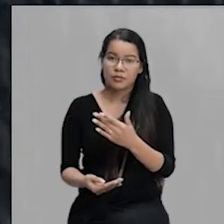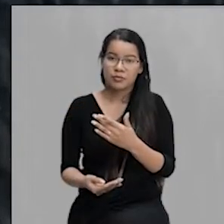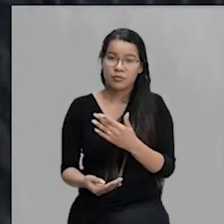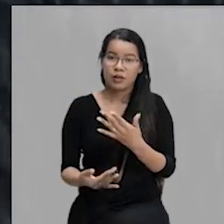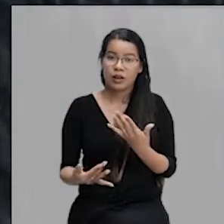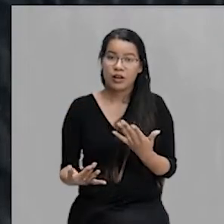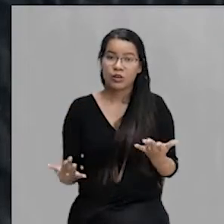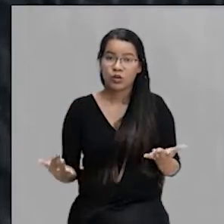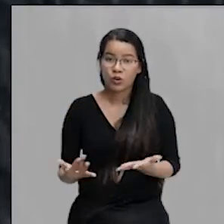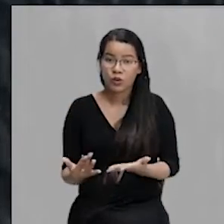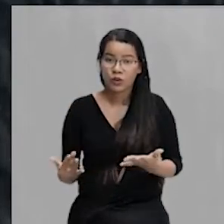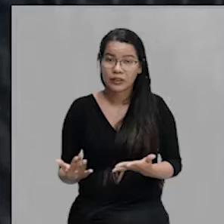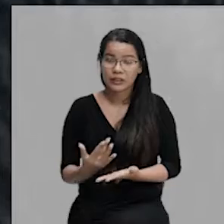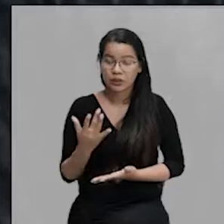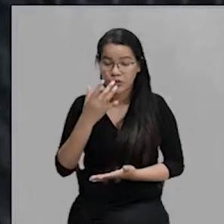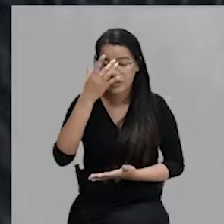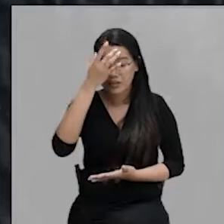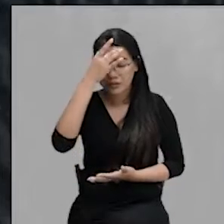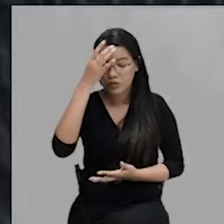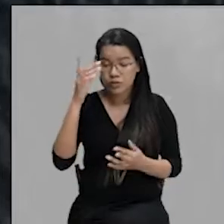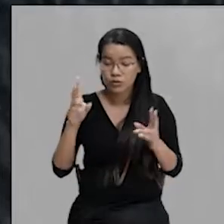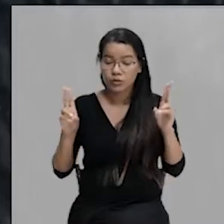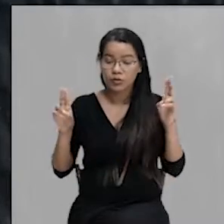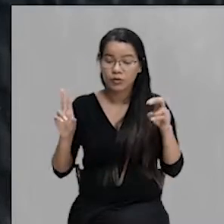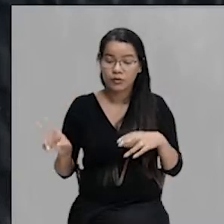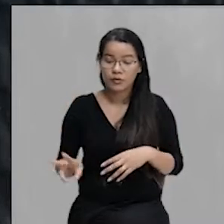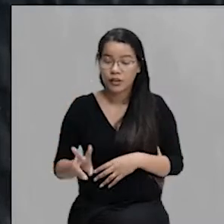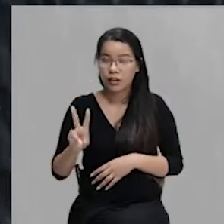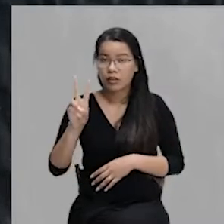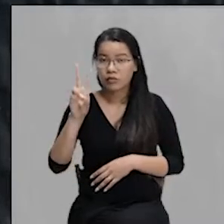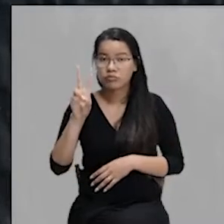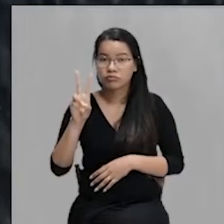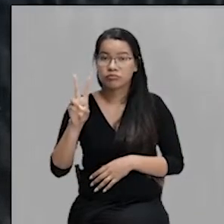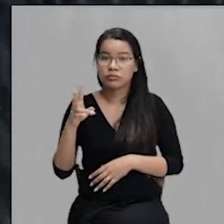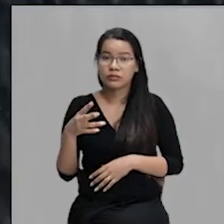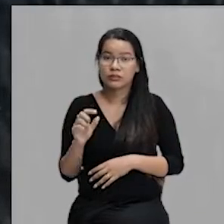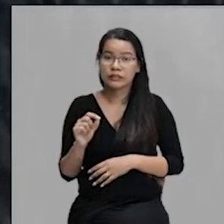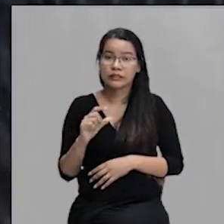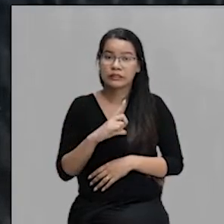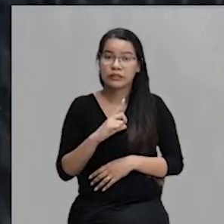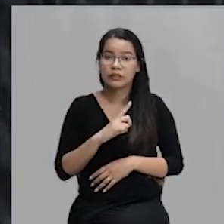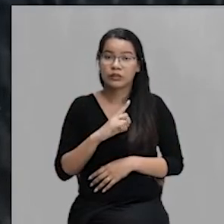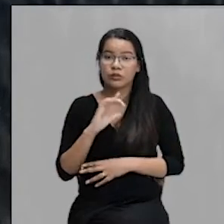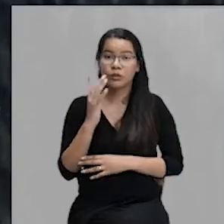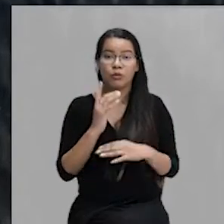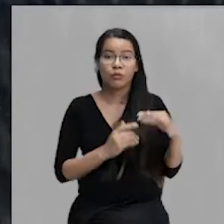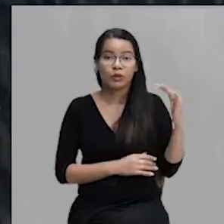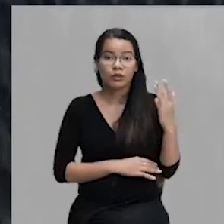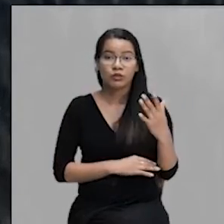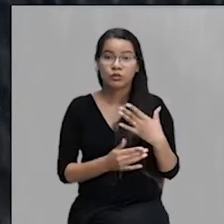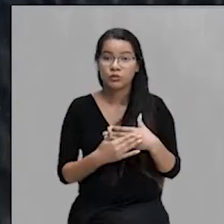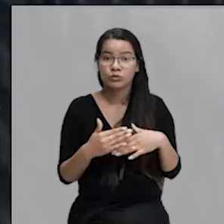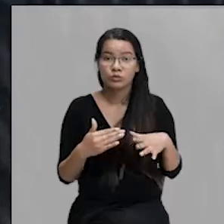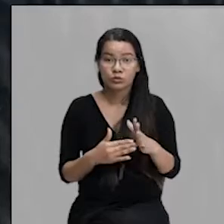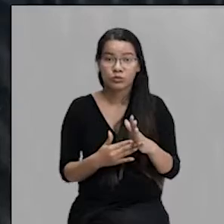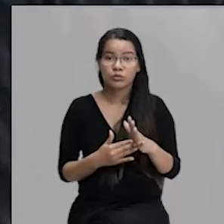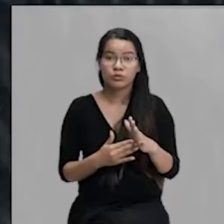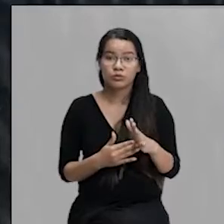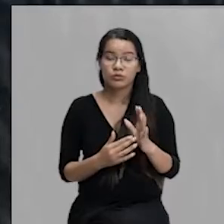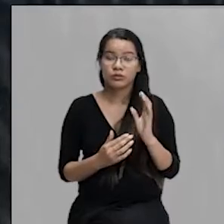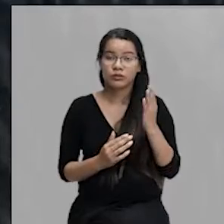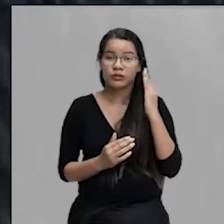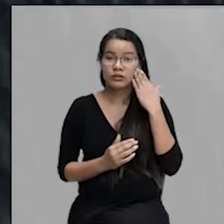ambiente. Portanto, as decisões sobre esse espaço não são baseadas no território, mas sim